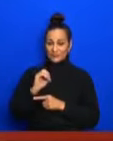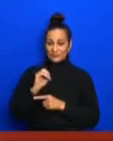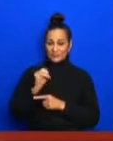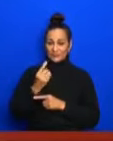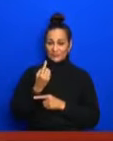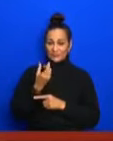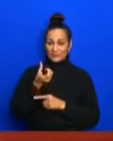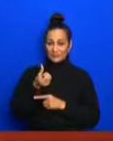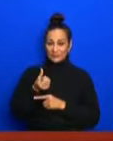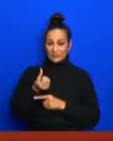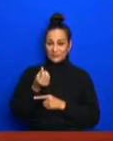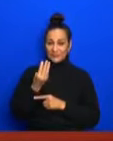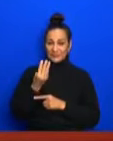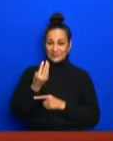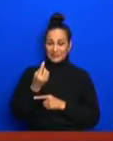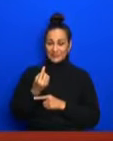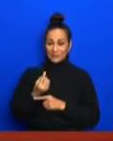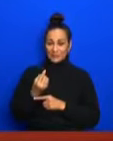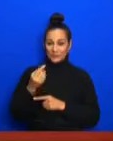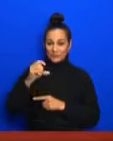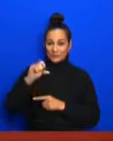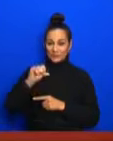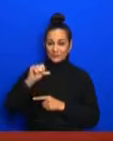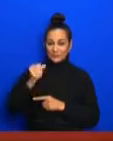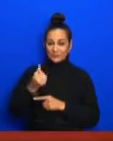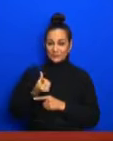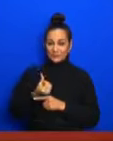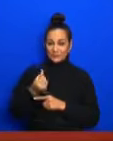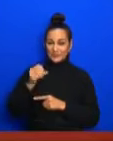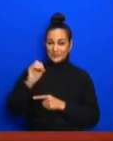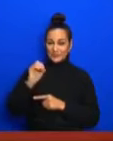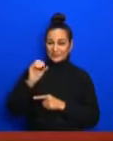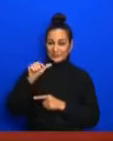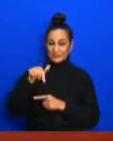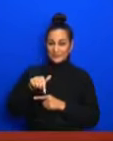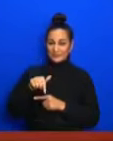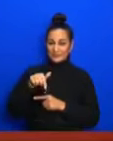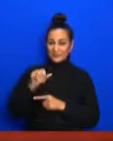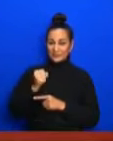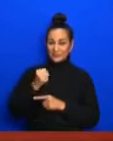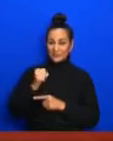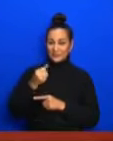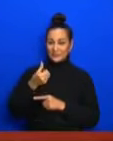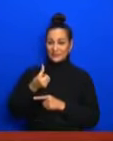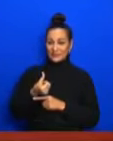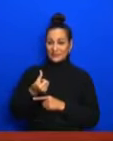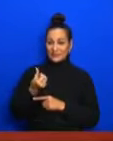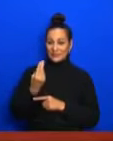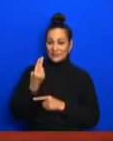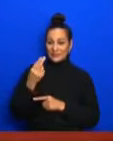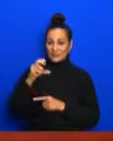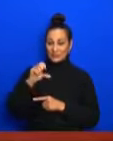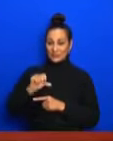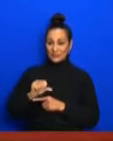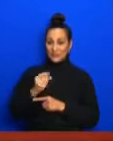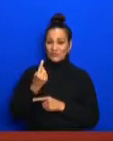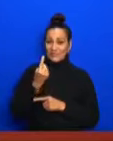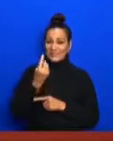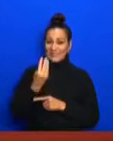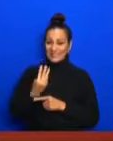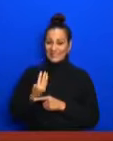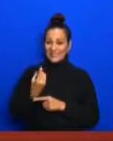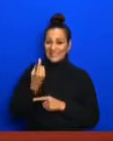20, 16, 31, 96, 07, 86,